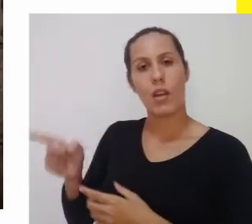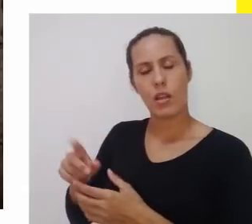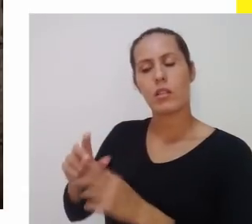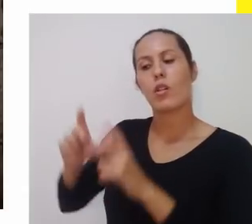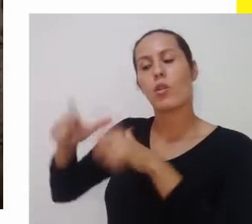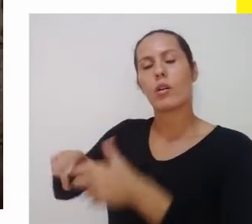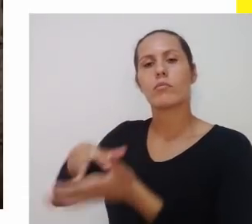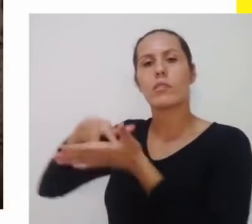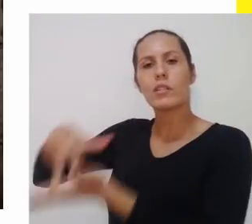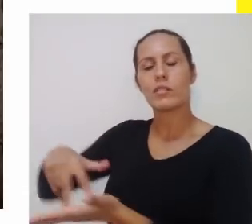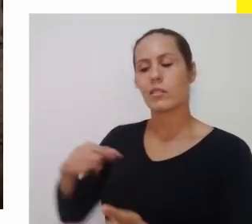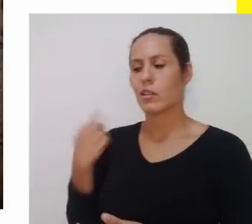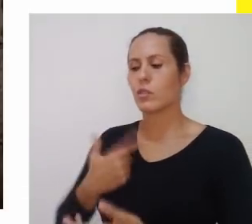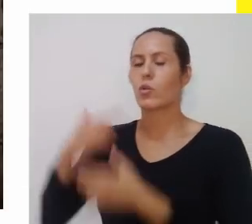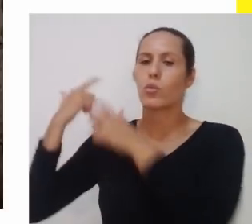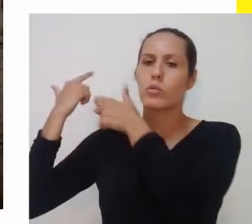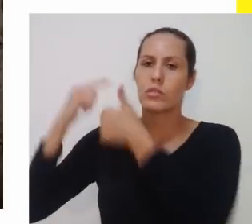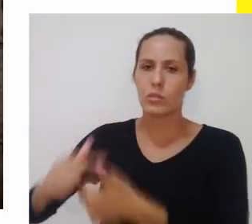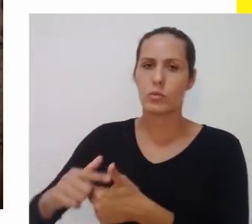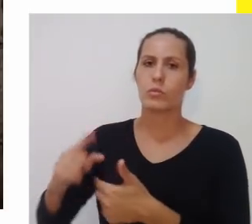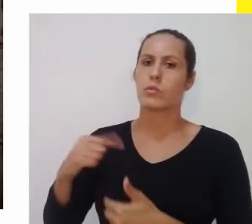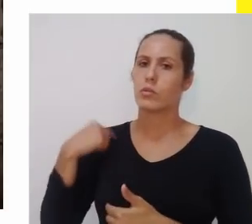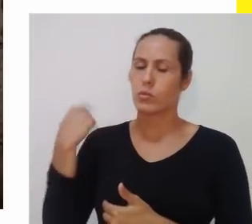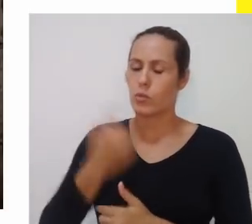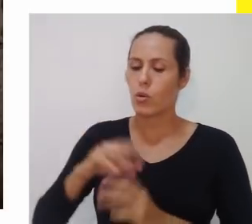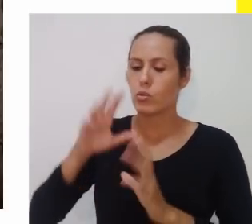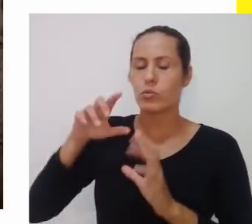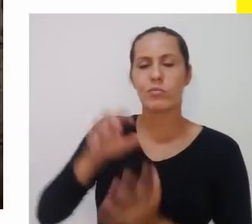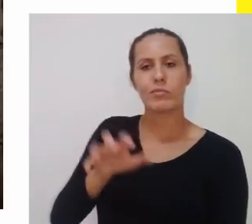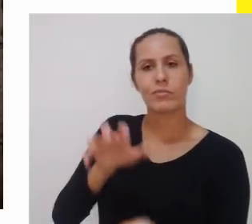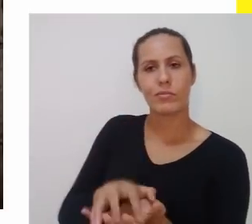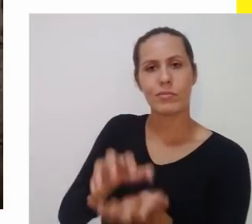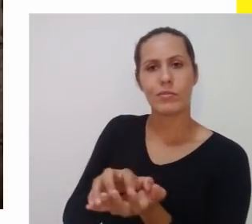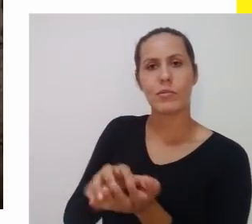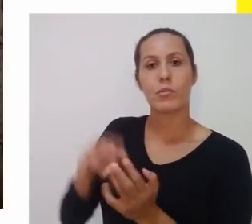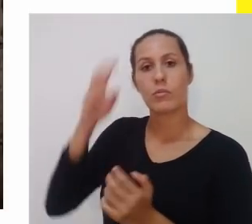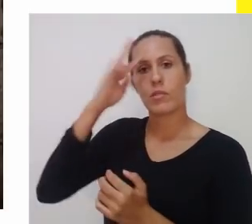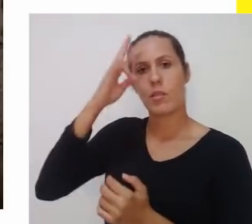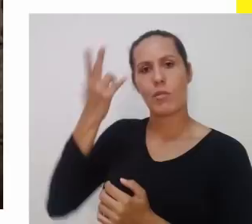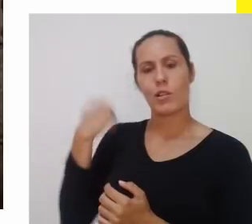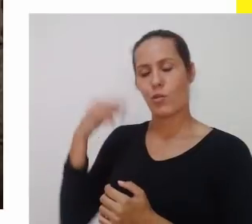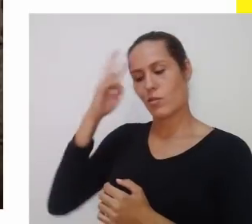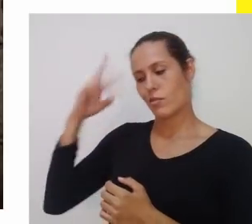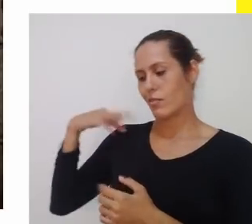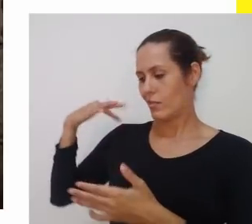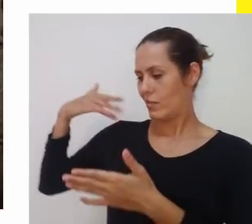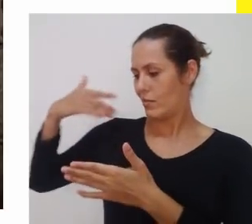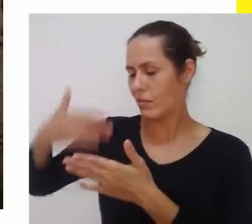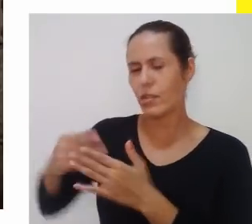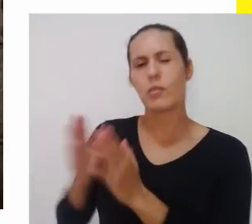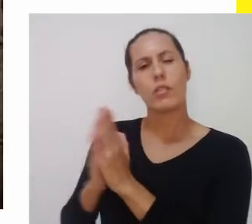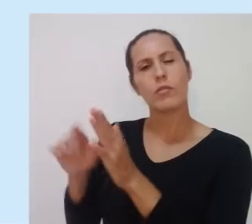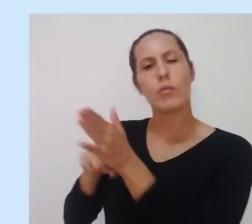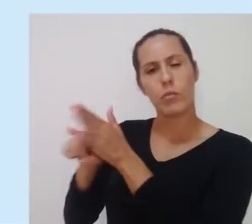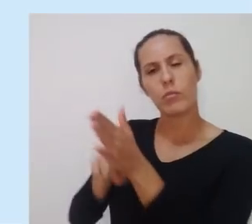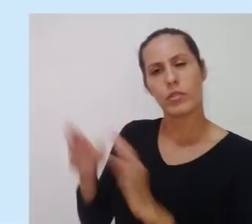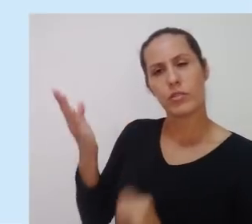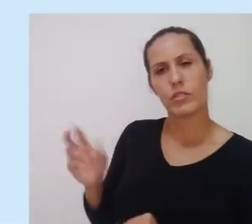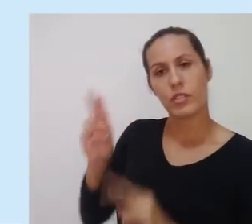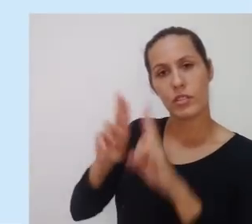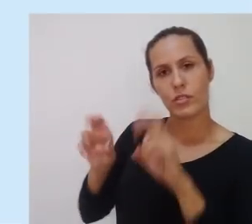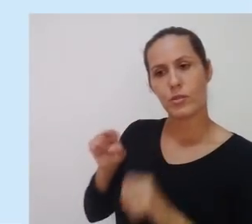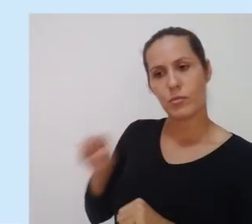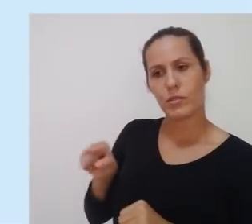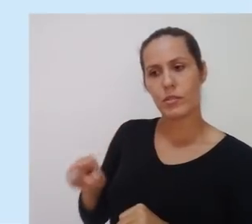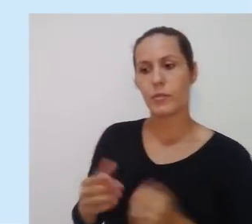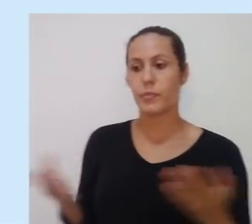lugar realmente de resistência da nossa cultura, da cultura da nossa terra, resgatando a nossa história. Pesquise